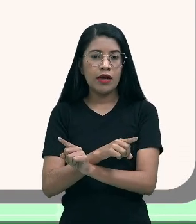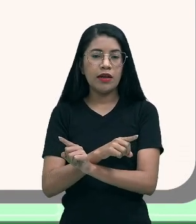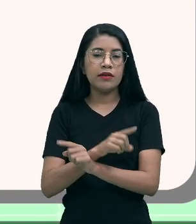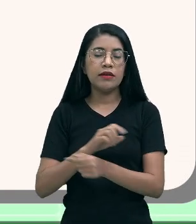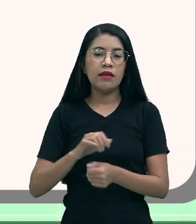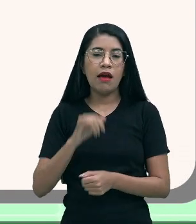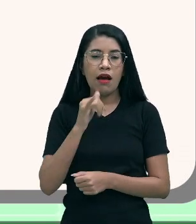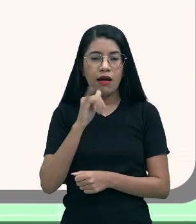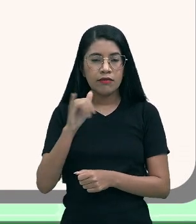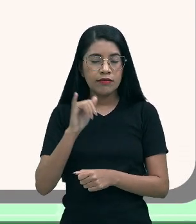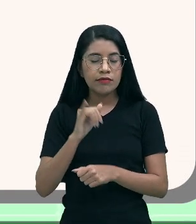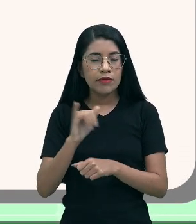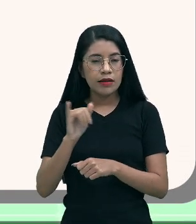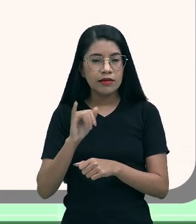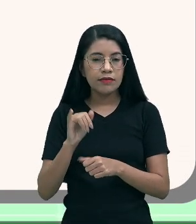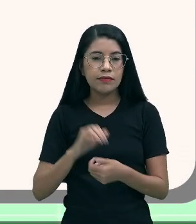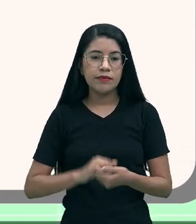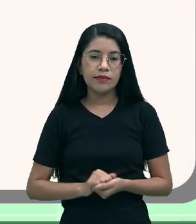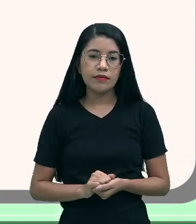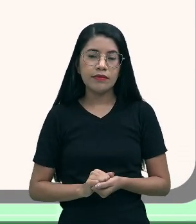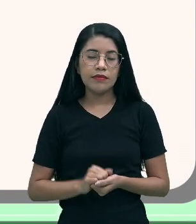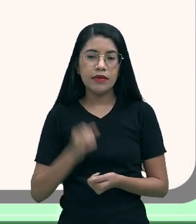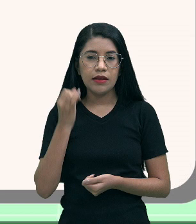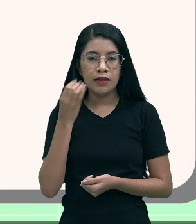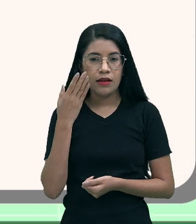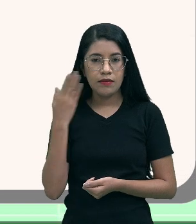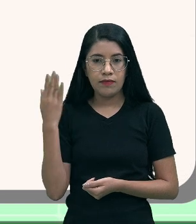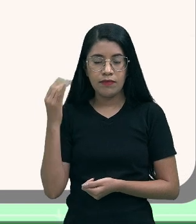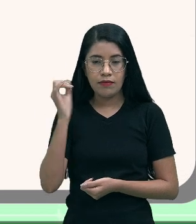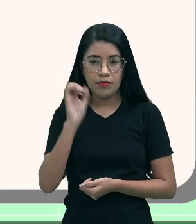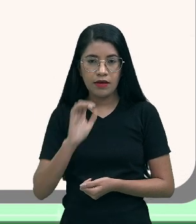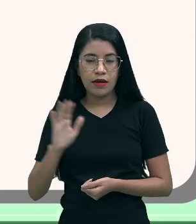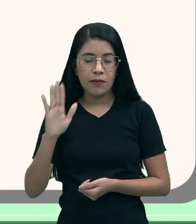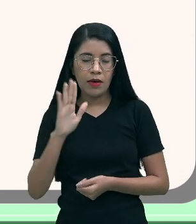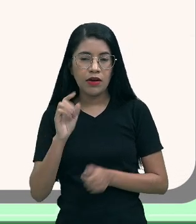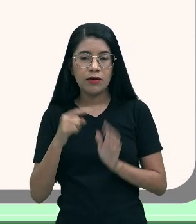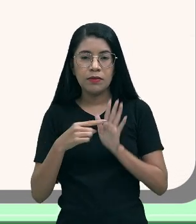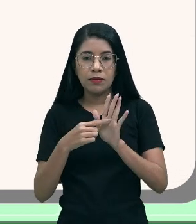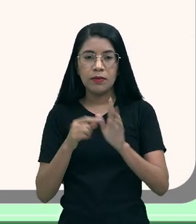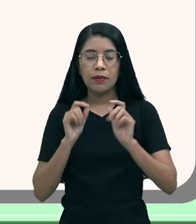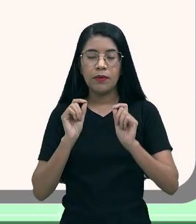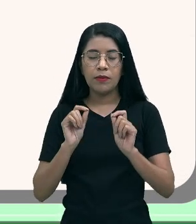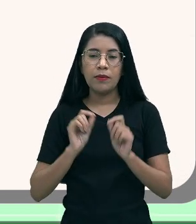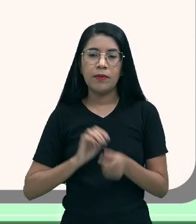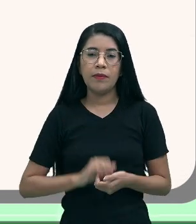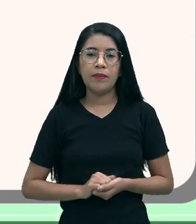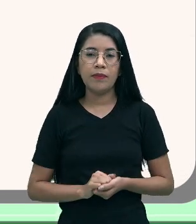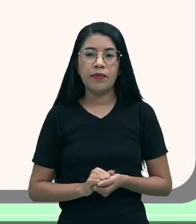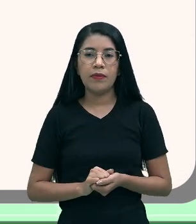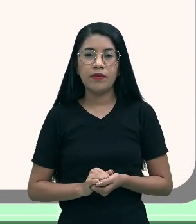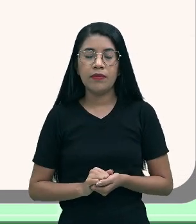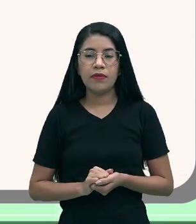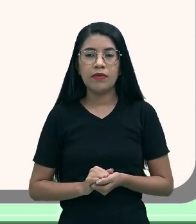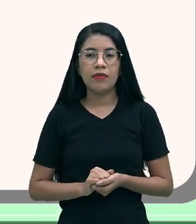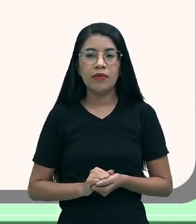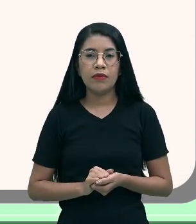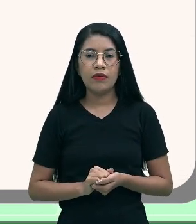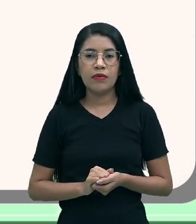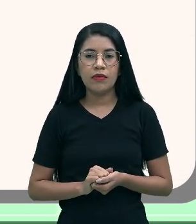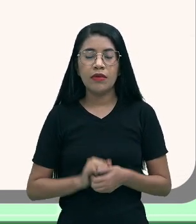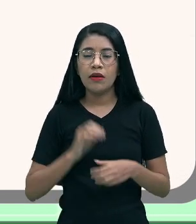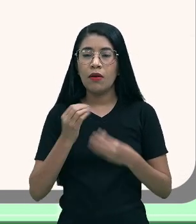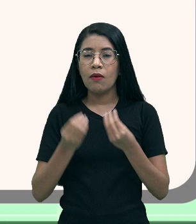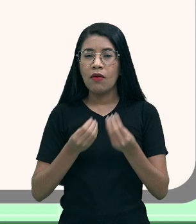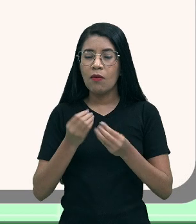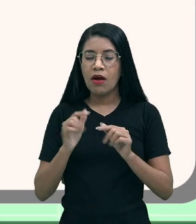resistência elétrica. Ao lado a gente tem uma figura aí bem divertida, né, mostrando como é que atua,